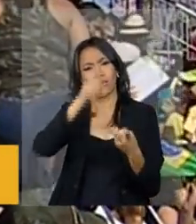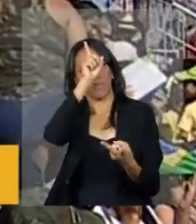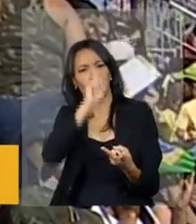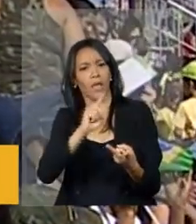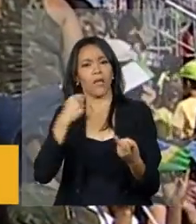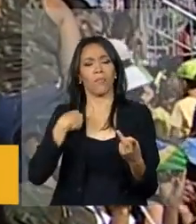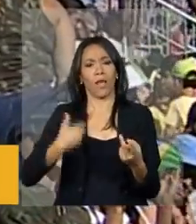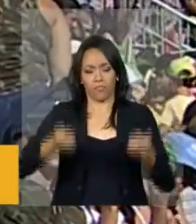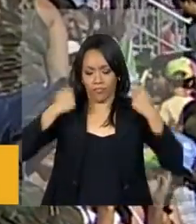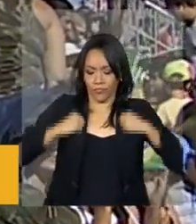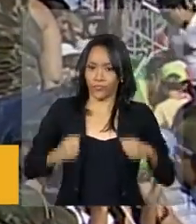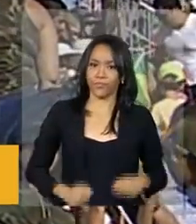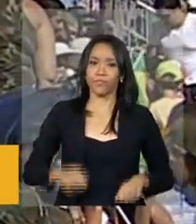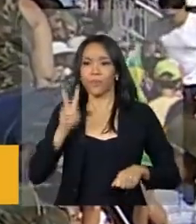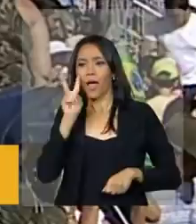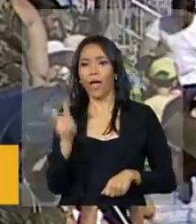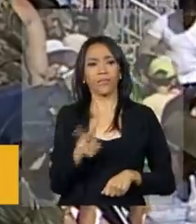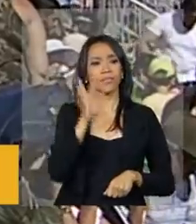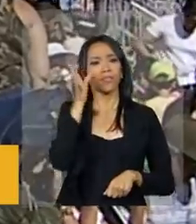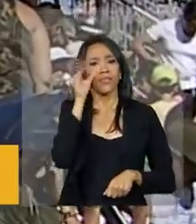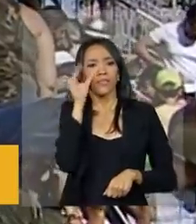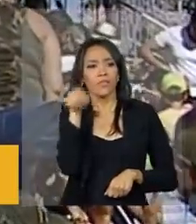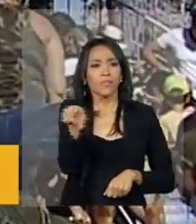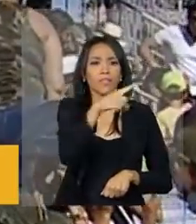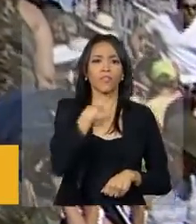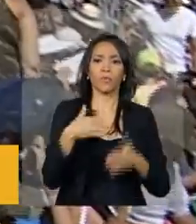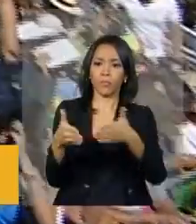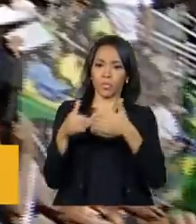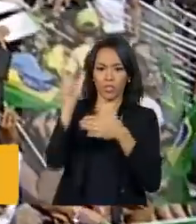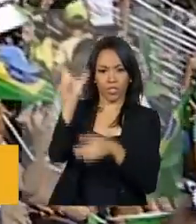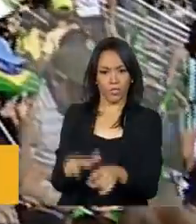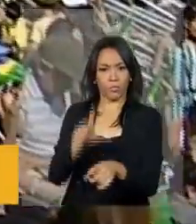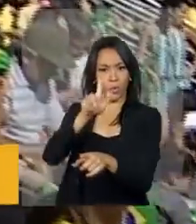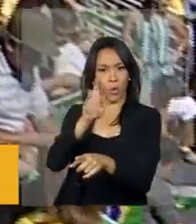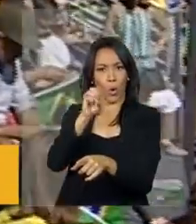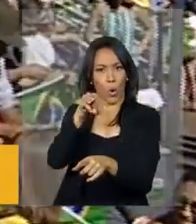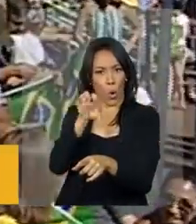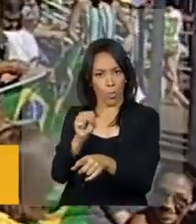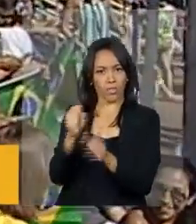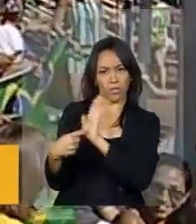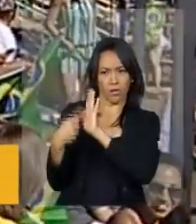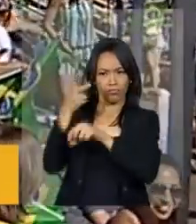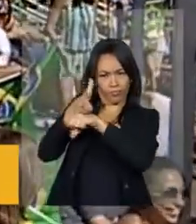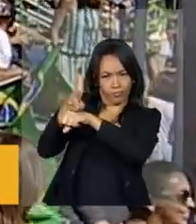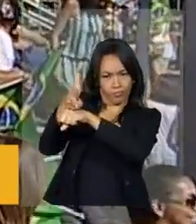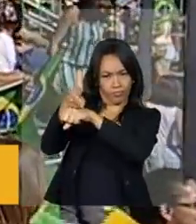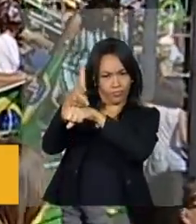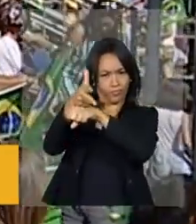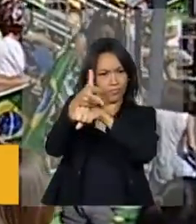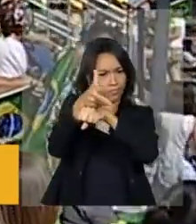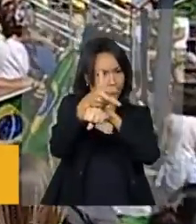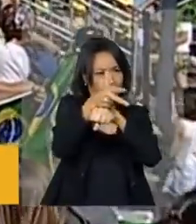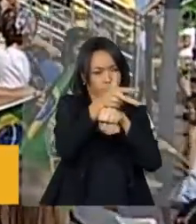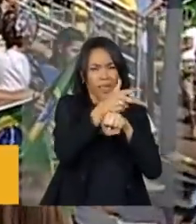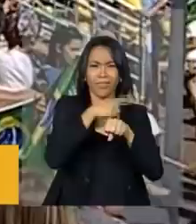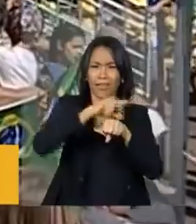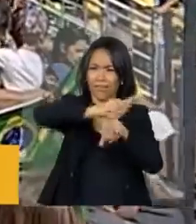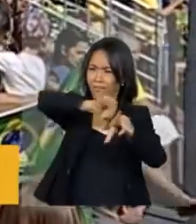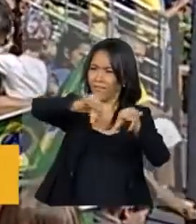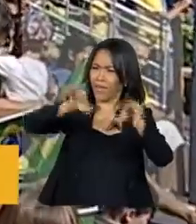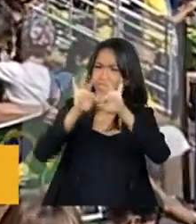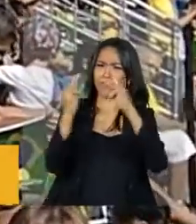aqui o desfile de 7 de setembro. A gente percebe, vou pedir para o Gomes, o nosso cinegrafista, mostrar aqui a arquibancada, que tem famílias inteiras,